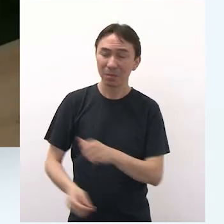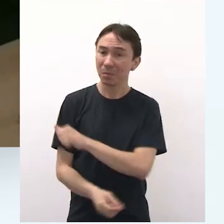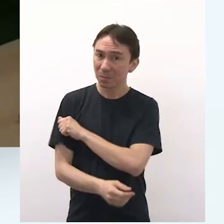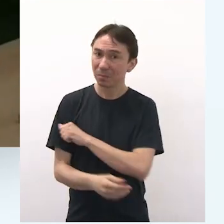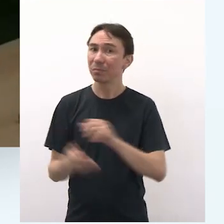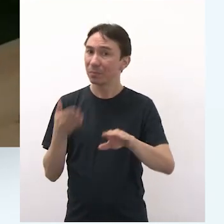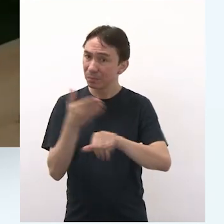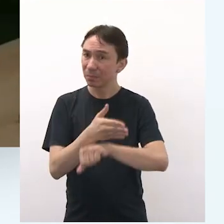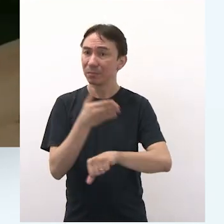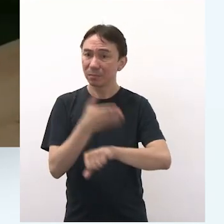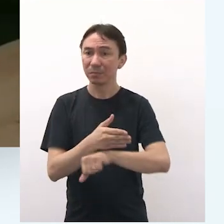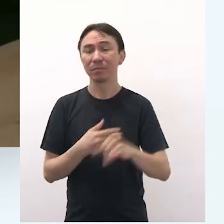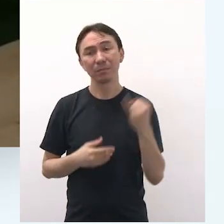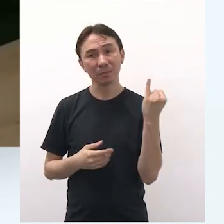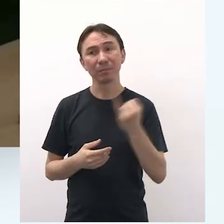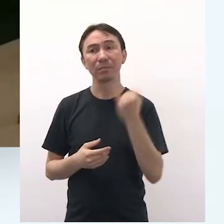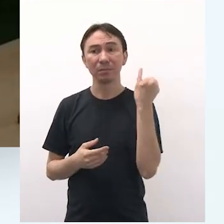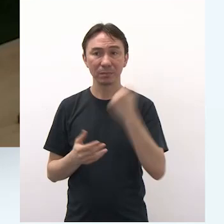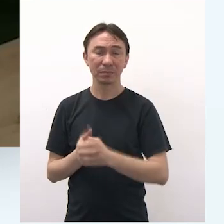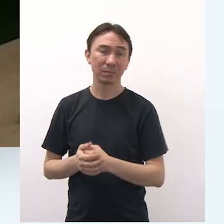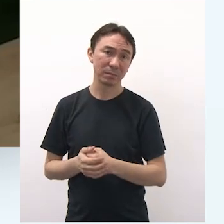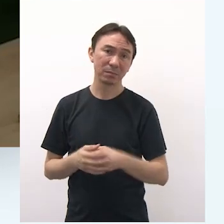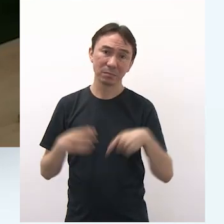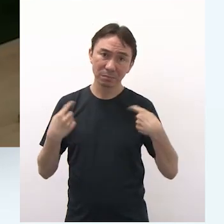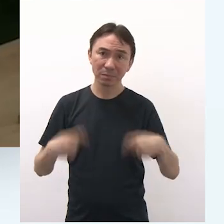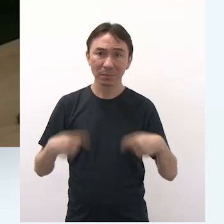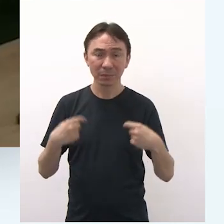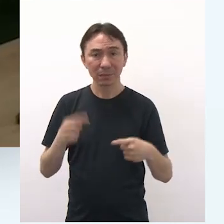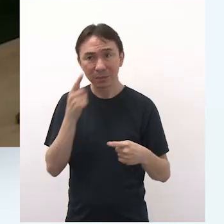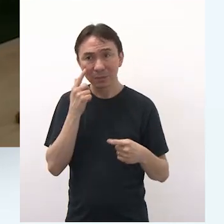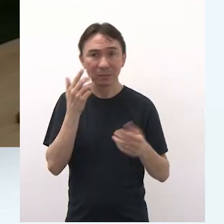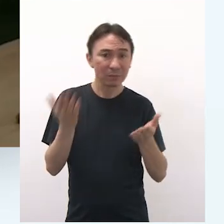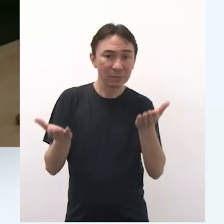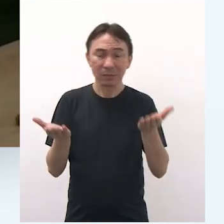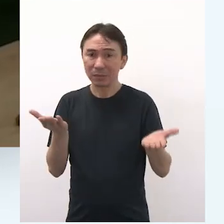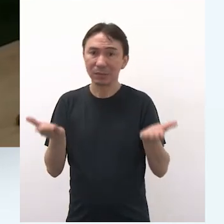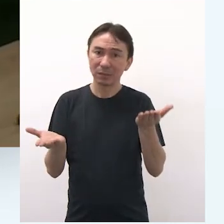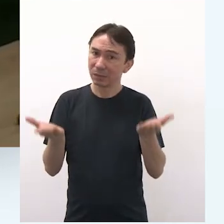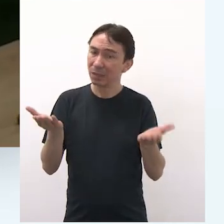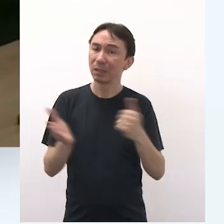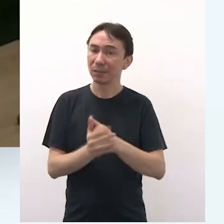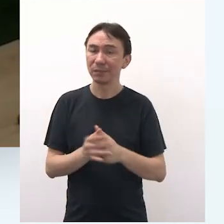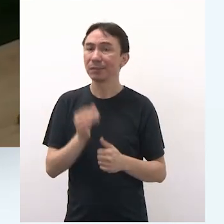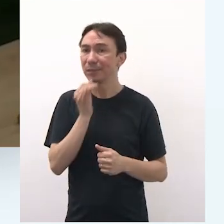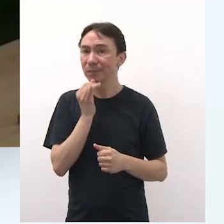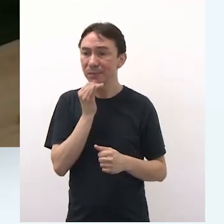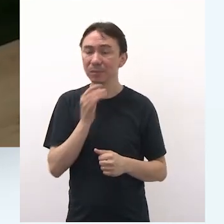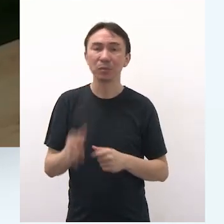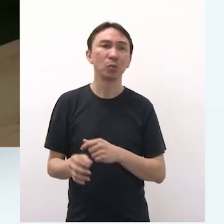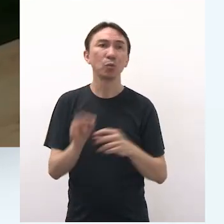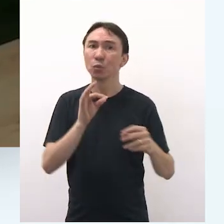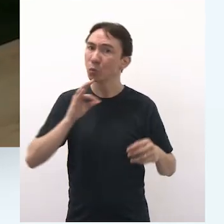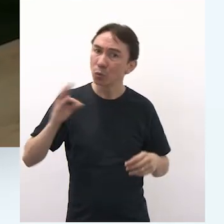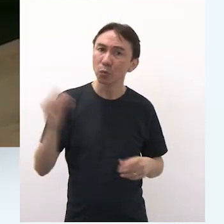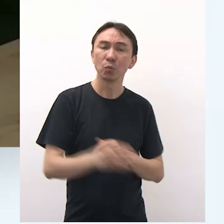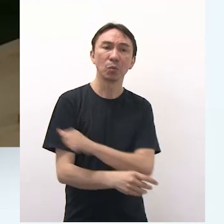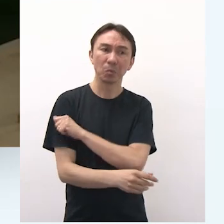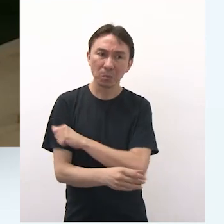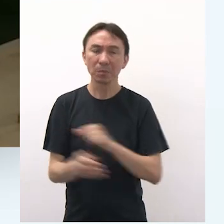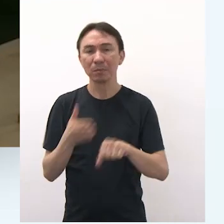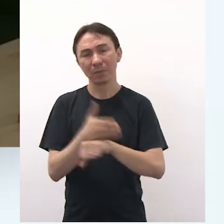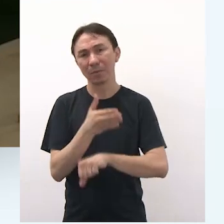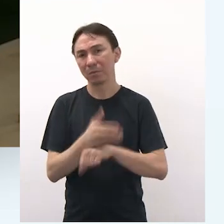tem que ter aquelas proporções de que nem tudo o aluno precisa estar participando, mas eu acho que de grande importância estar